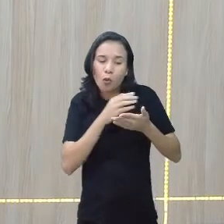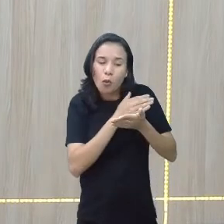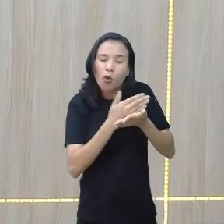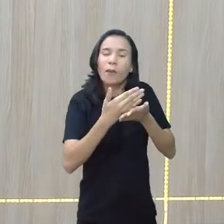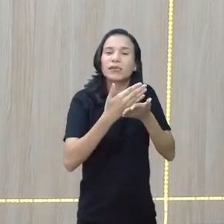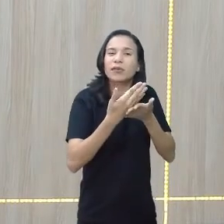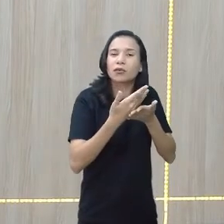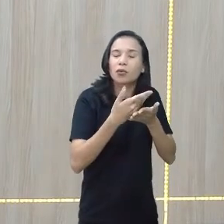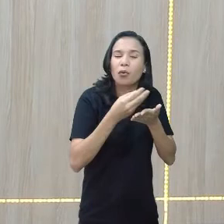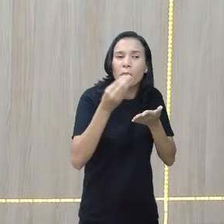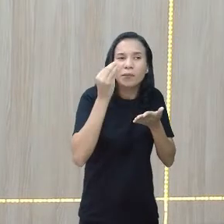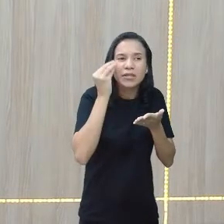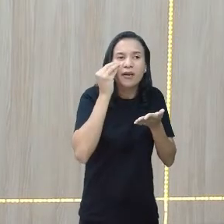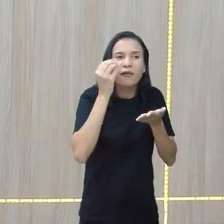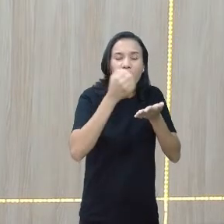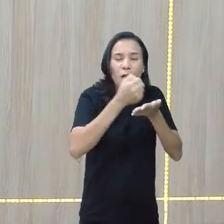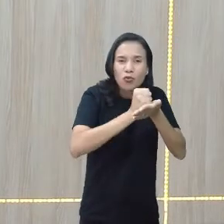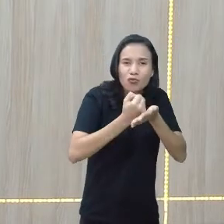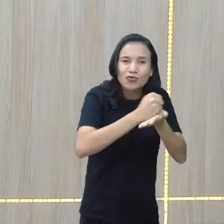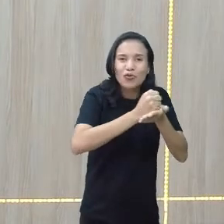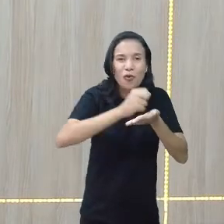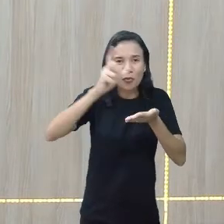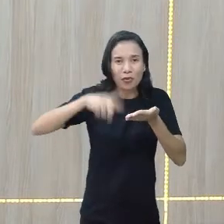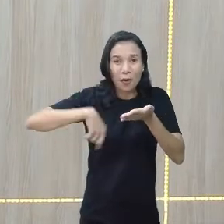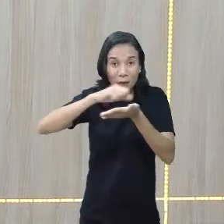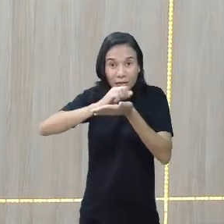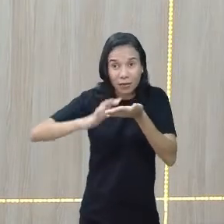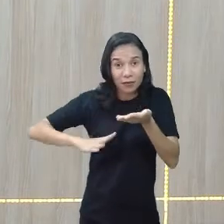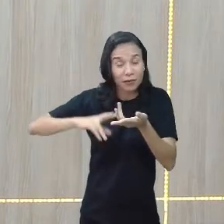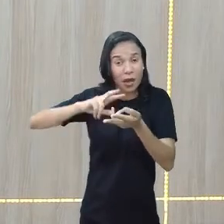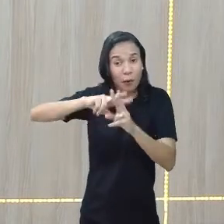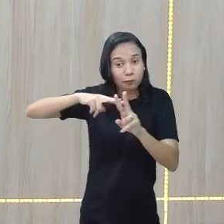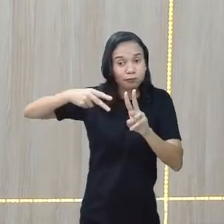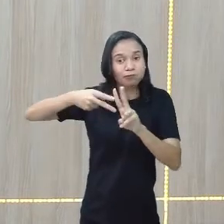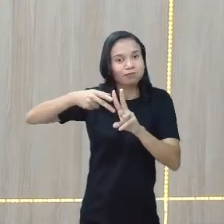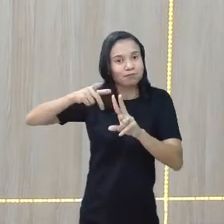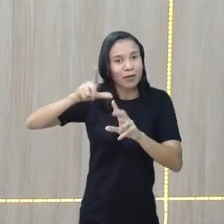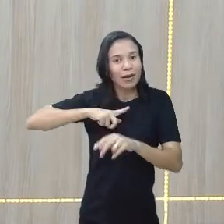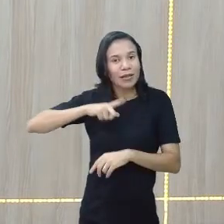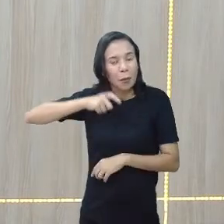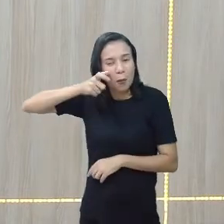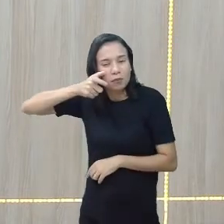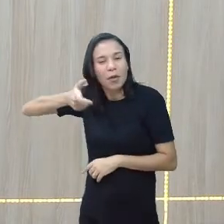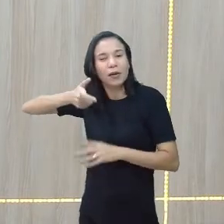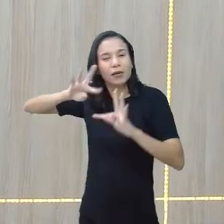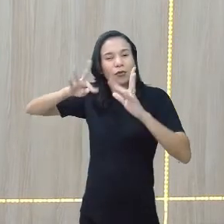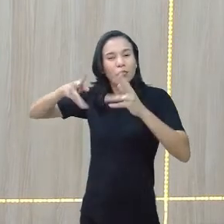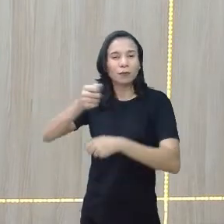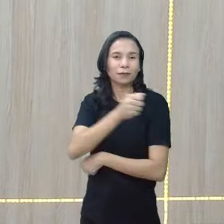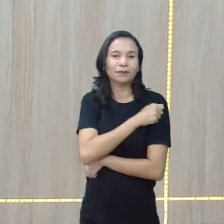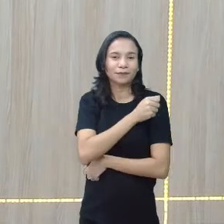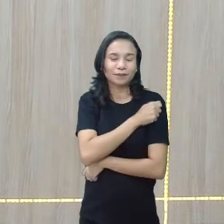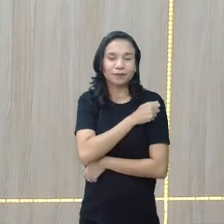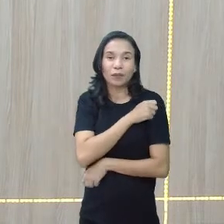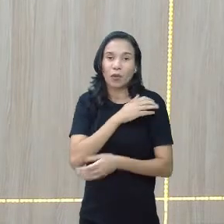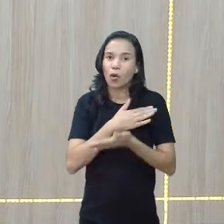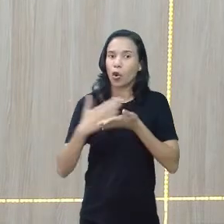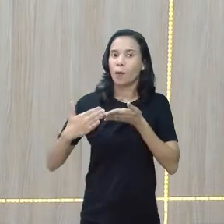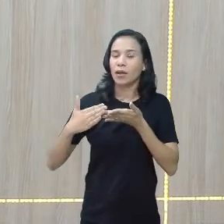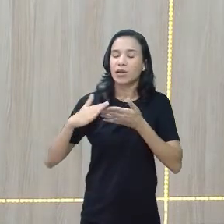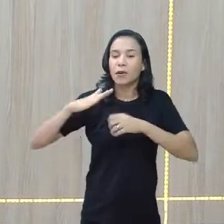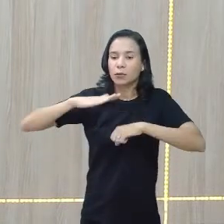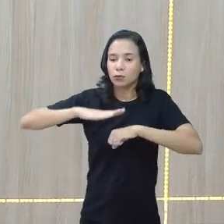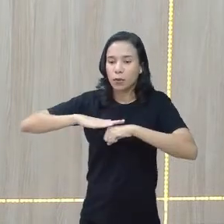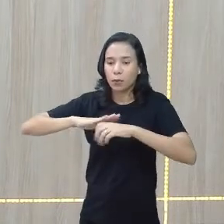jogo, né, que é uma atividade, é um recurso que precipita um interesse muito grande do estudante, ele vai poder